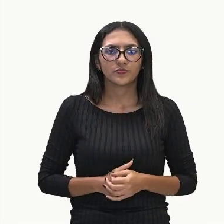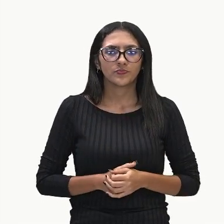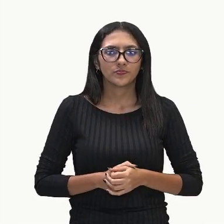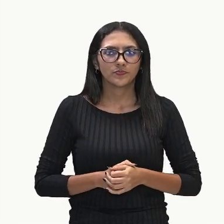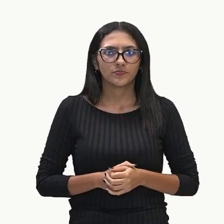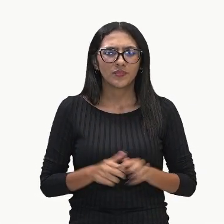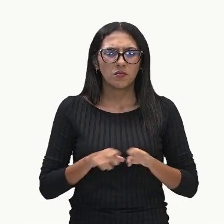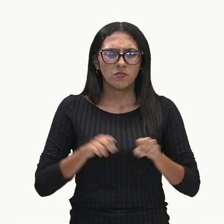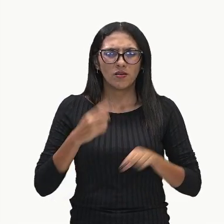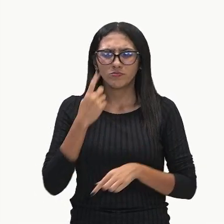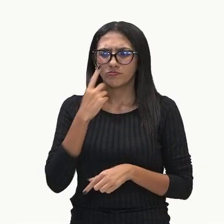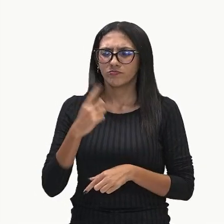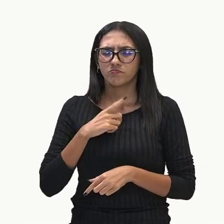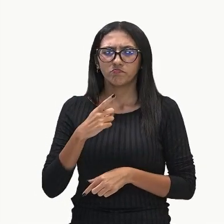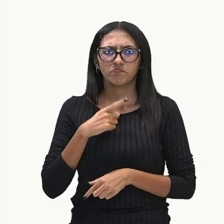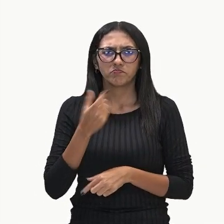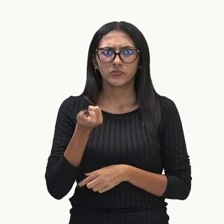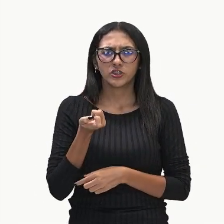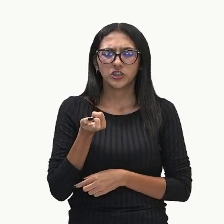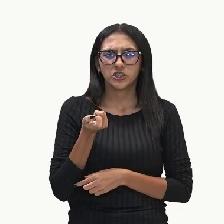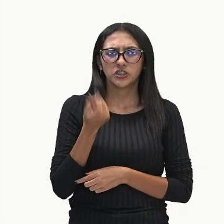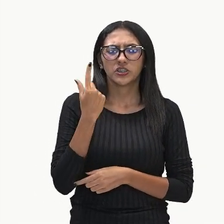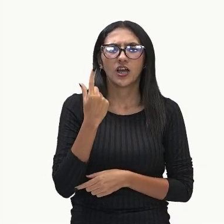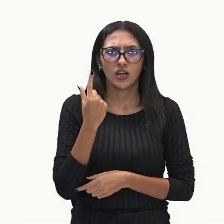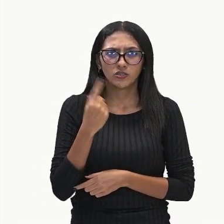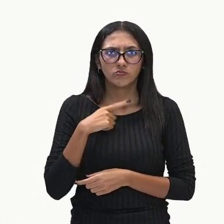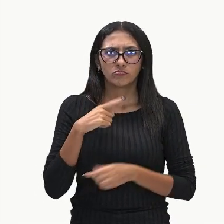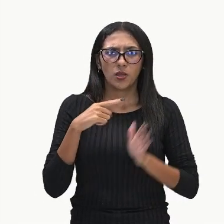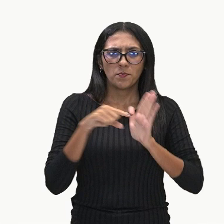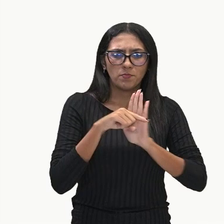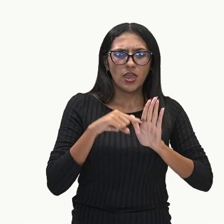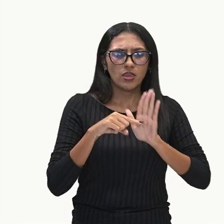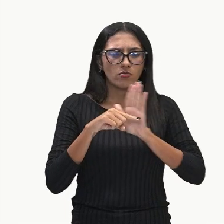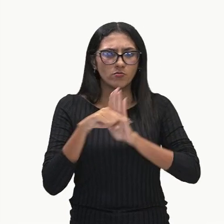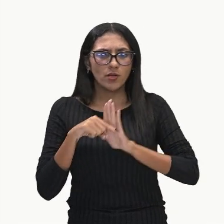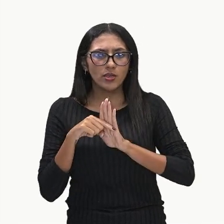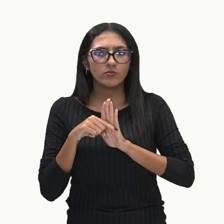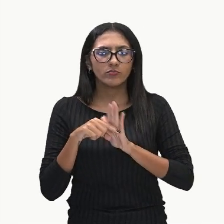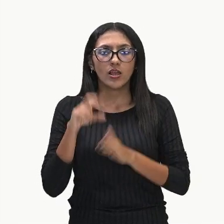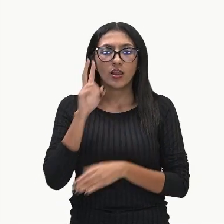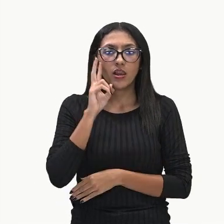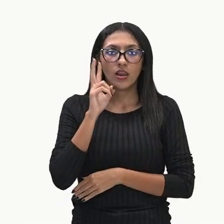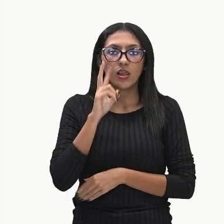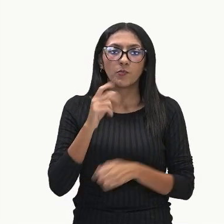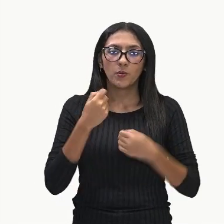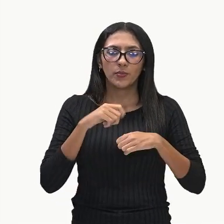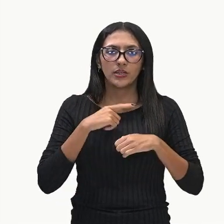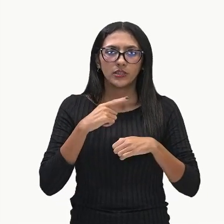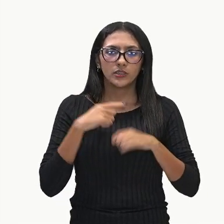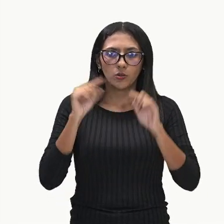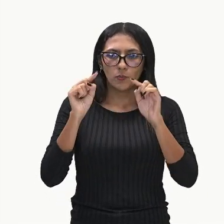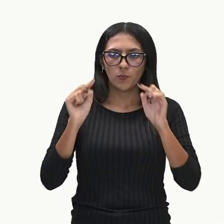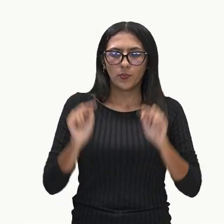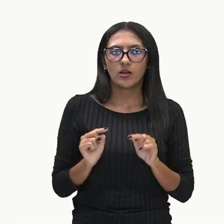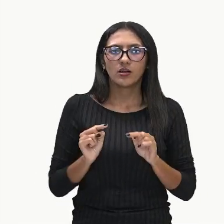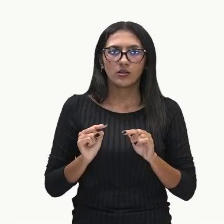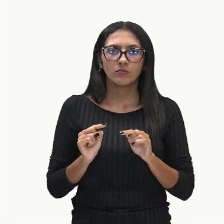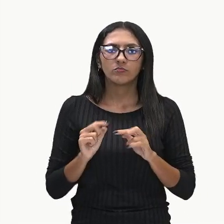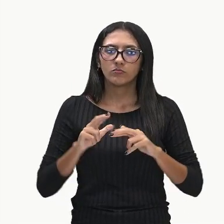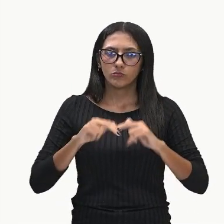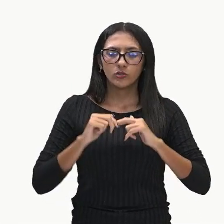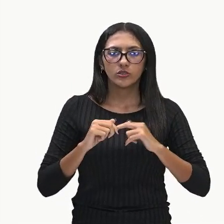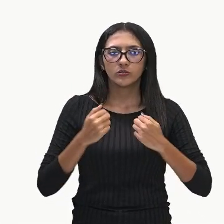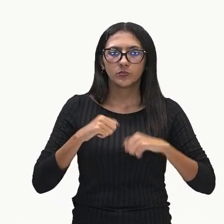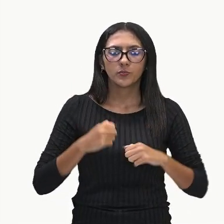está estranho. Apareceu o sinal de menos aqui 2 vezes. Não esqueça que o B é negativo. Por isso, o adequado é